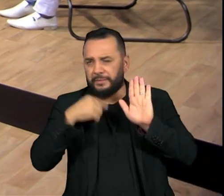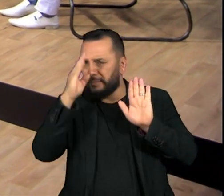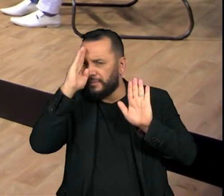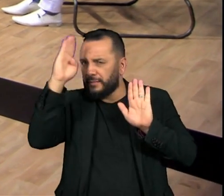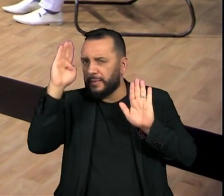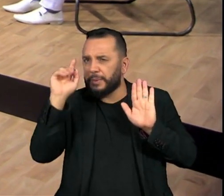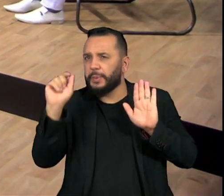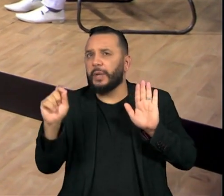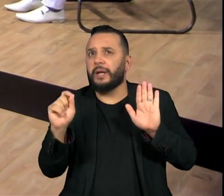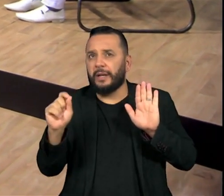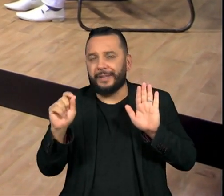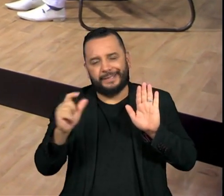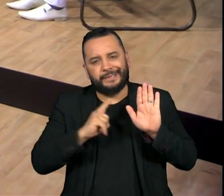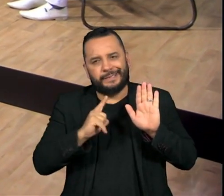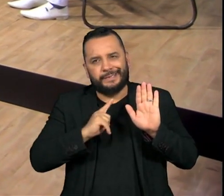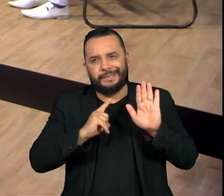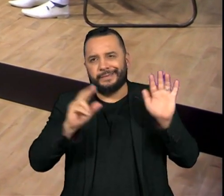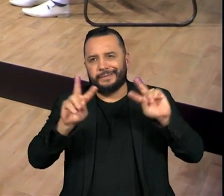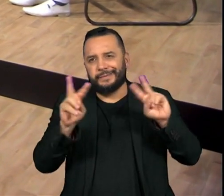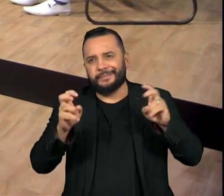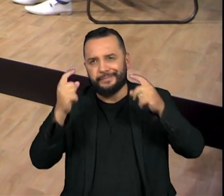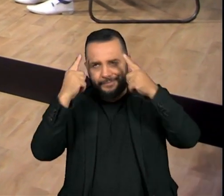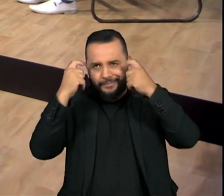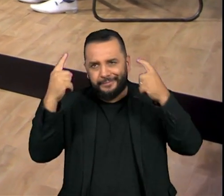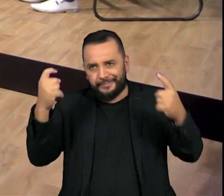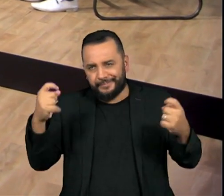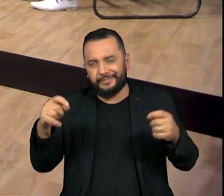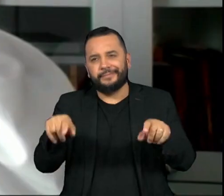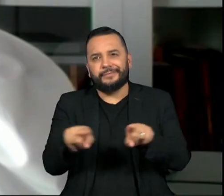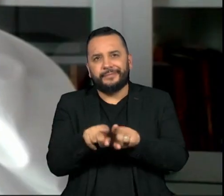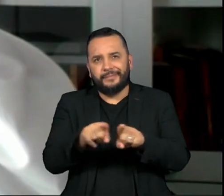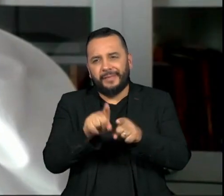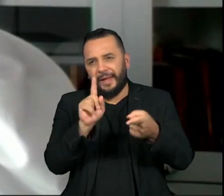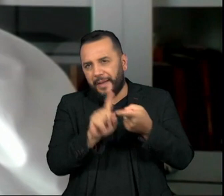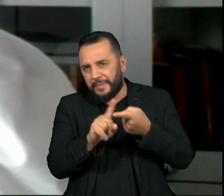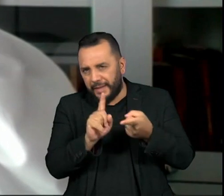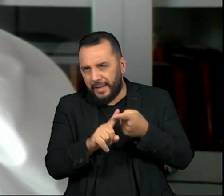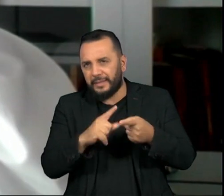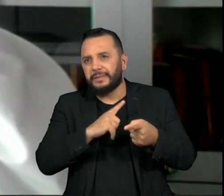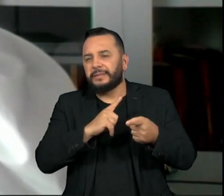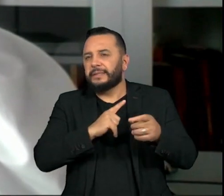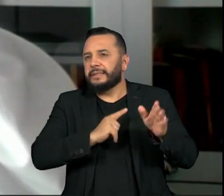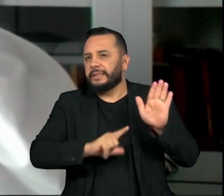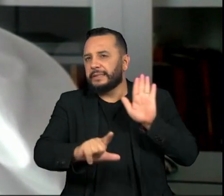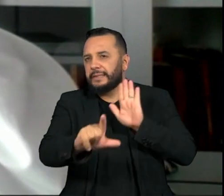que envolvem violência, grave ameaça. Nós temos crimes